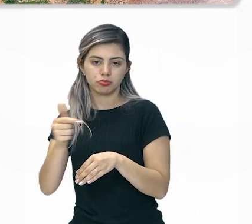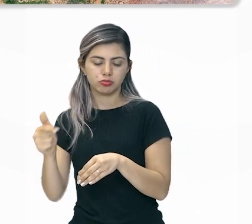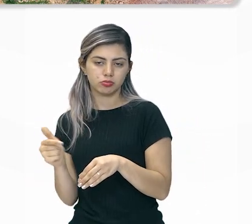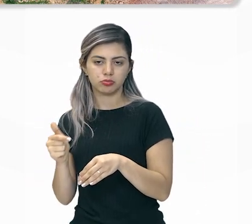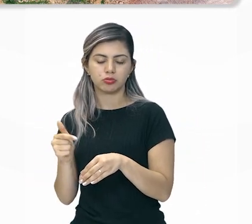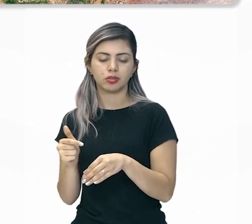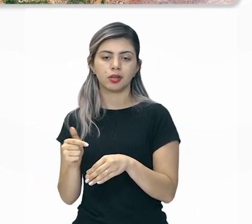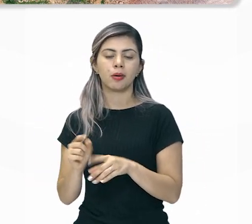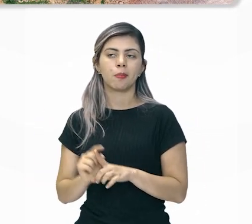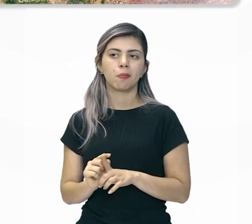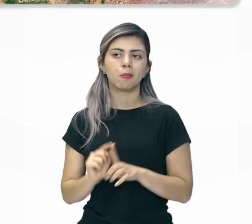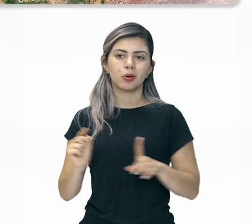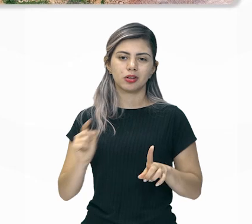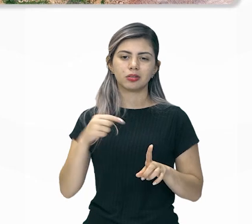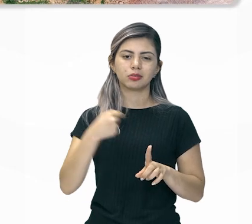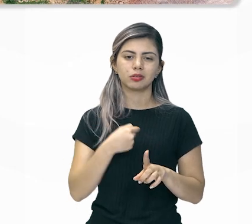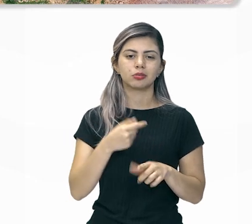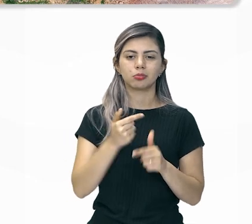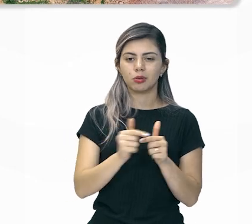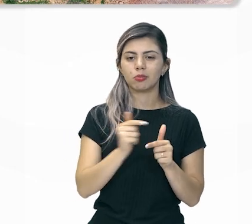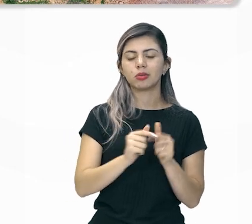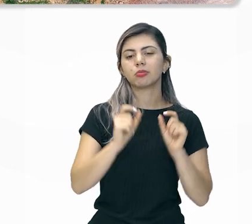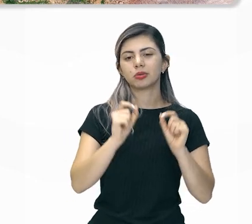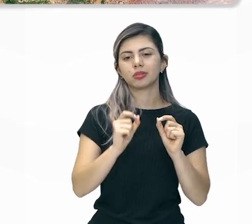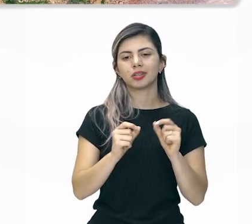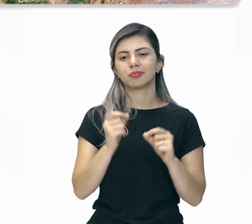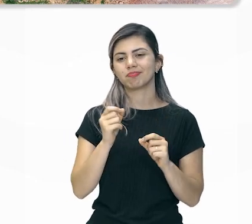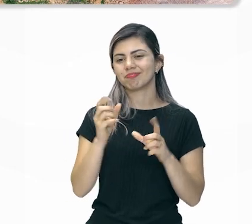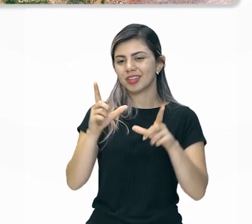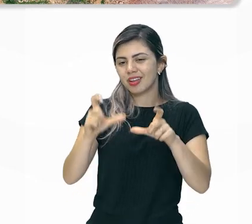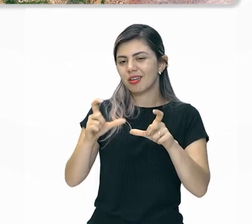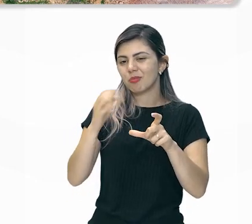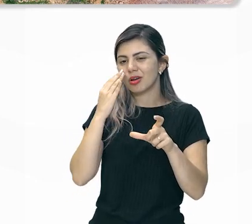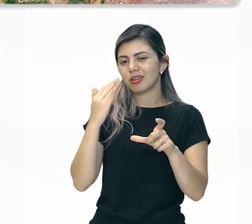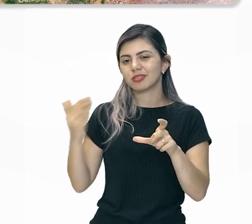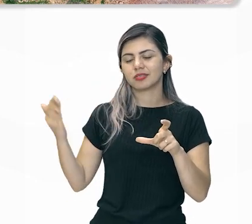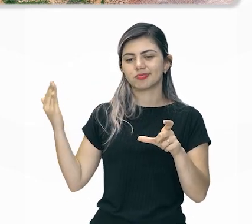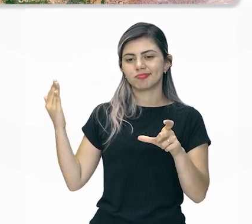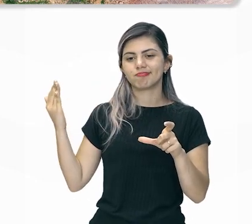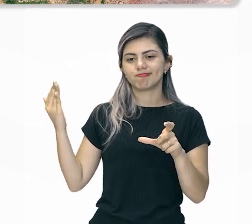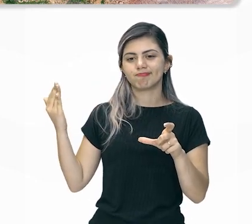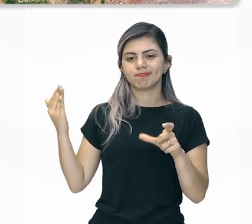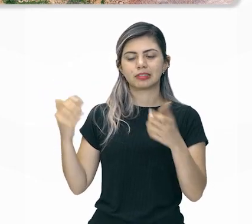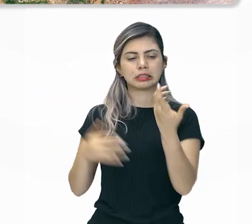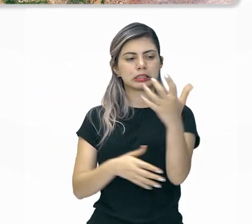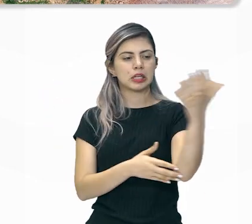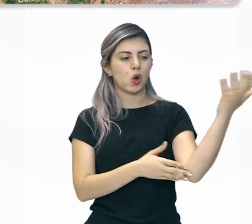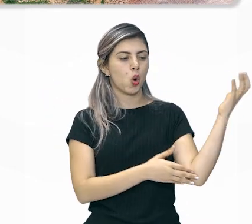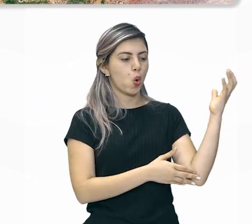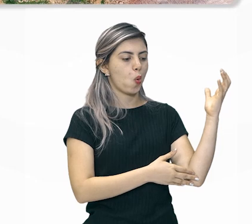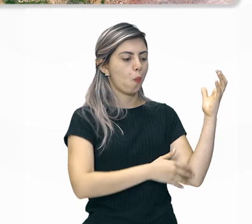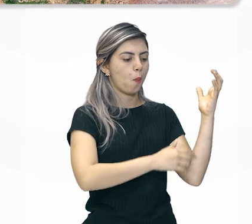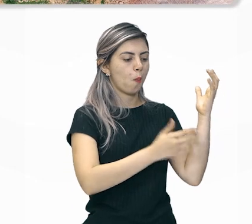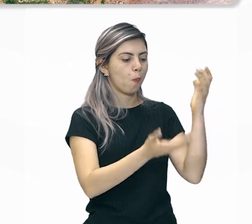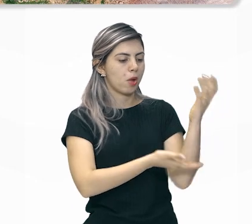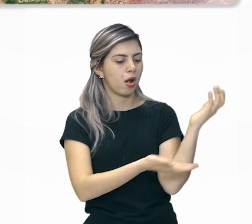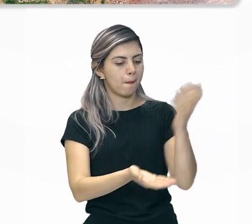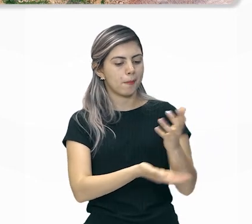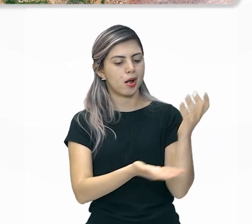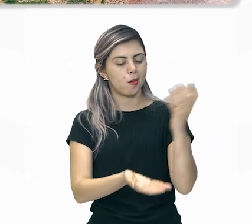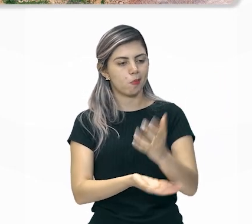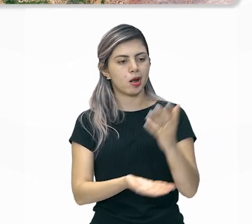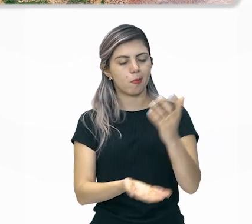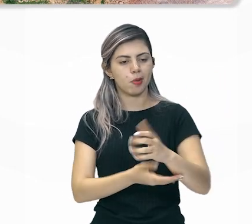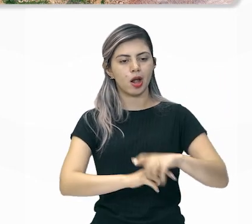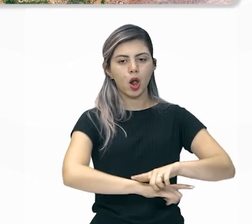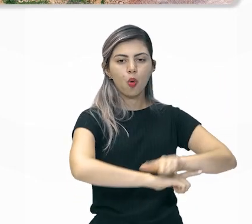só que a gente tem problemas como esse que está aparecendo na imagem aí. Olha o que está acontecendo. Você abre aquelas áreas